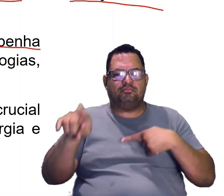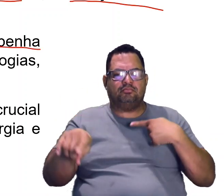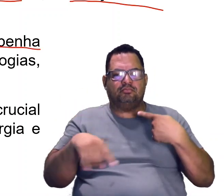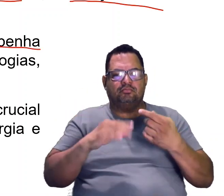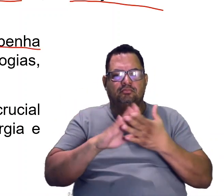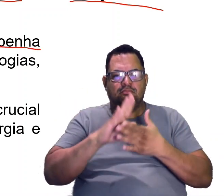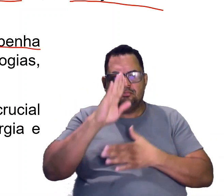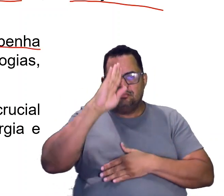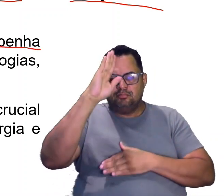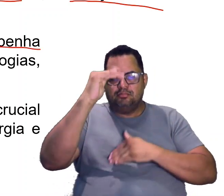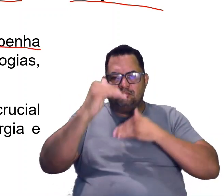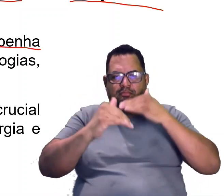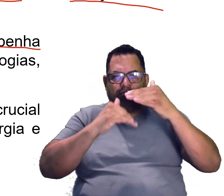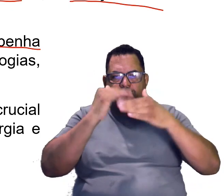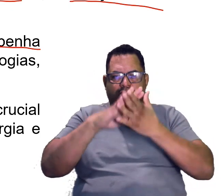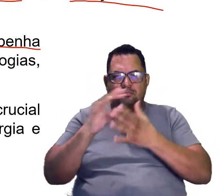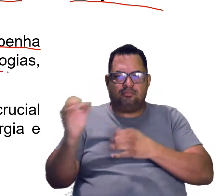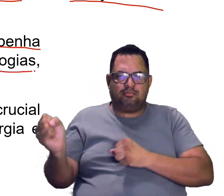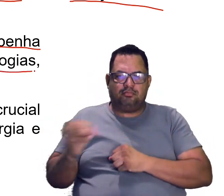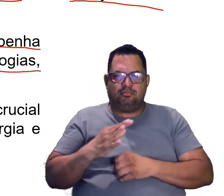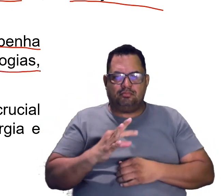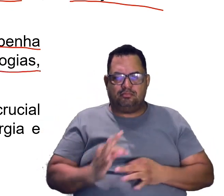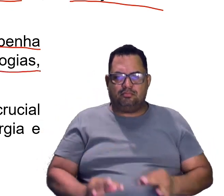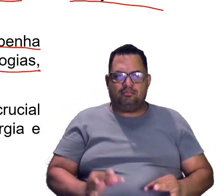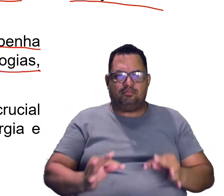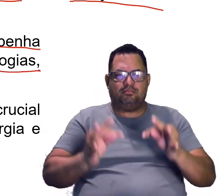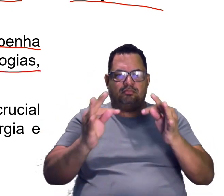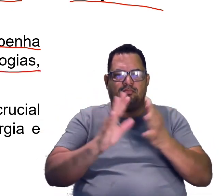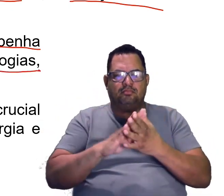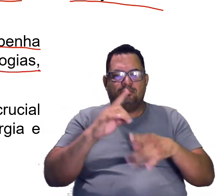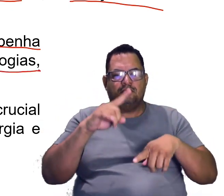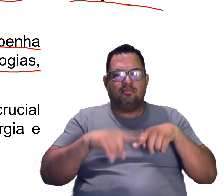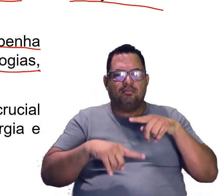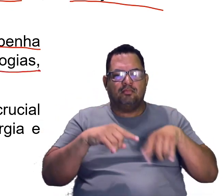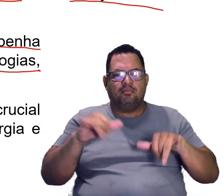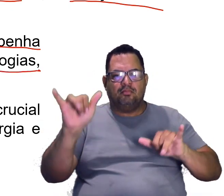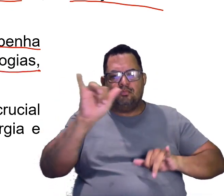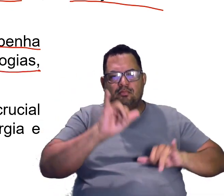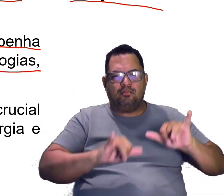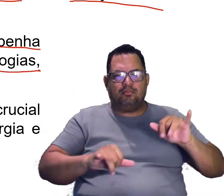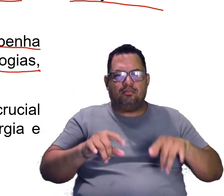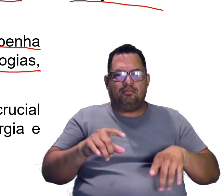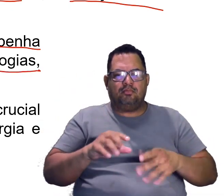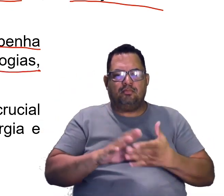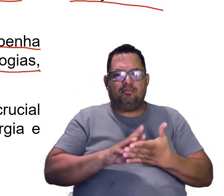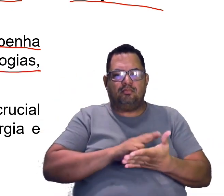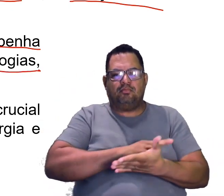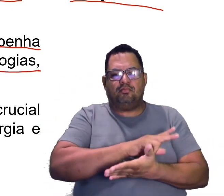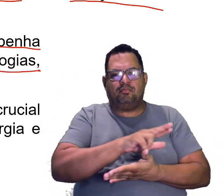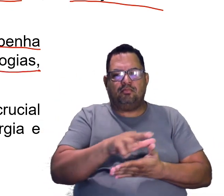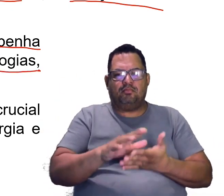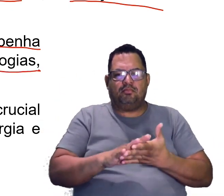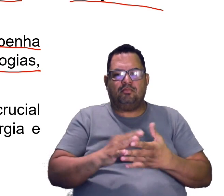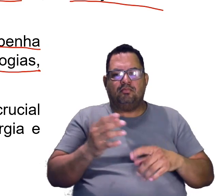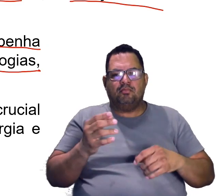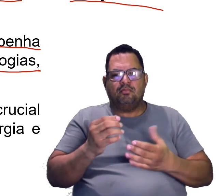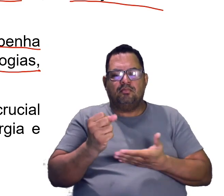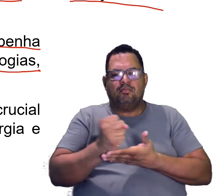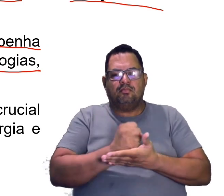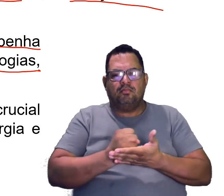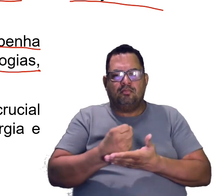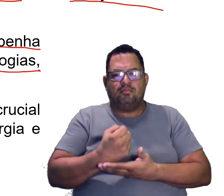papel central no desenvolvimento de novas tecnologias, produtos químicos, materiais